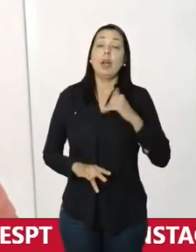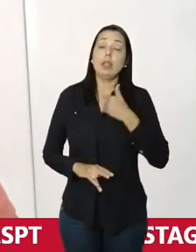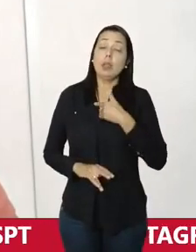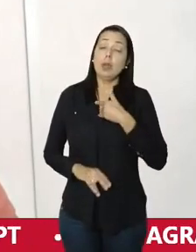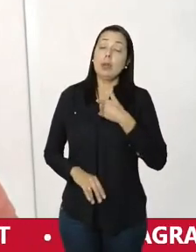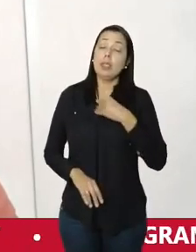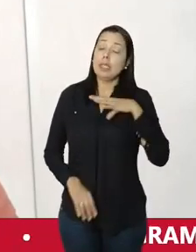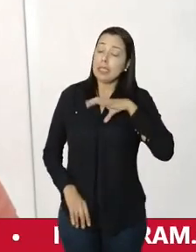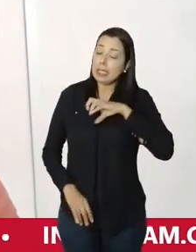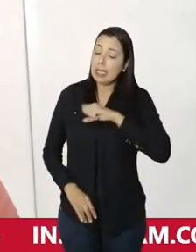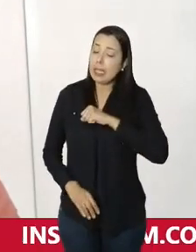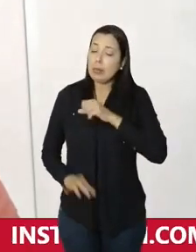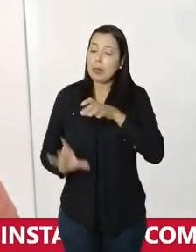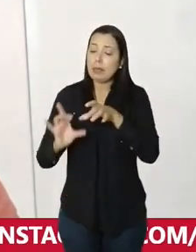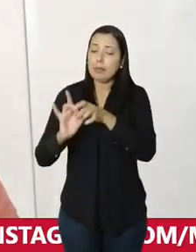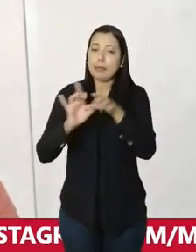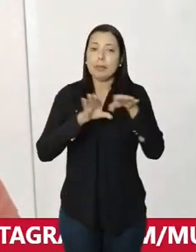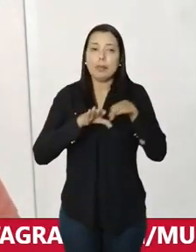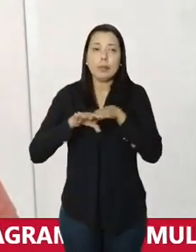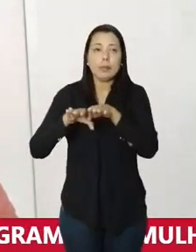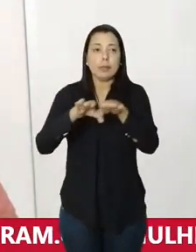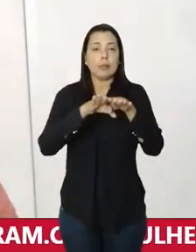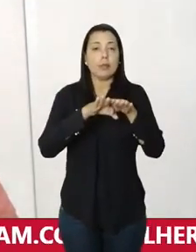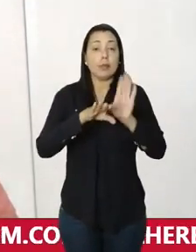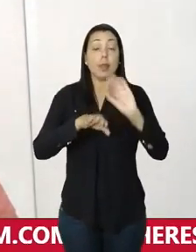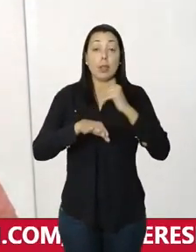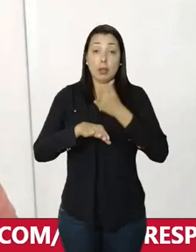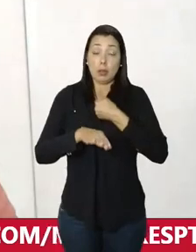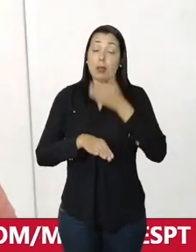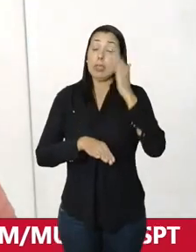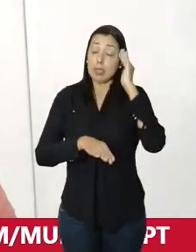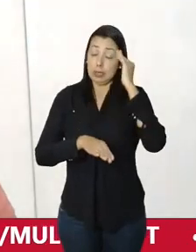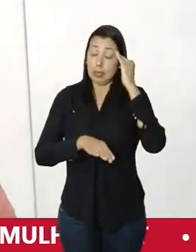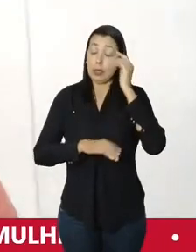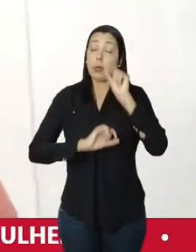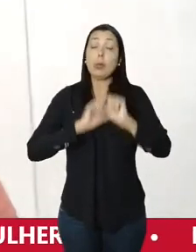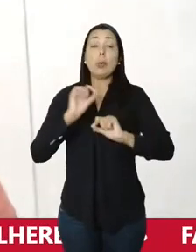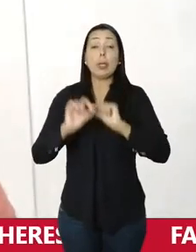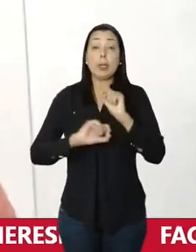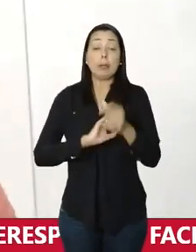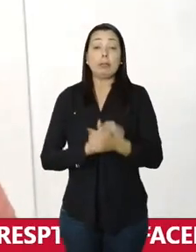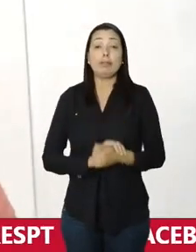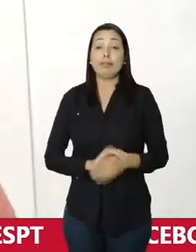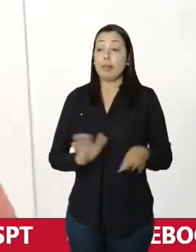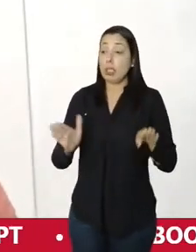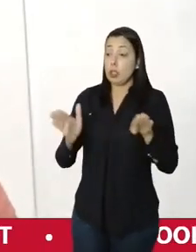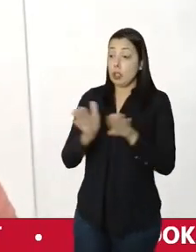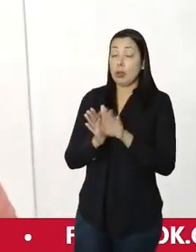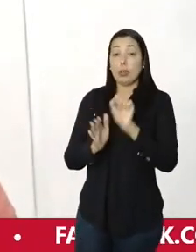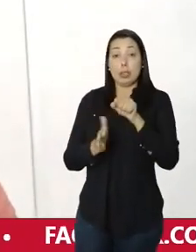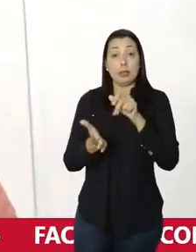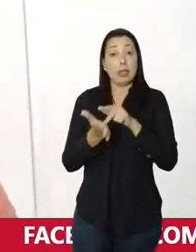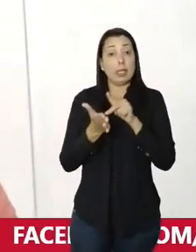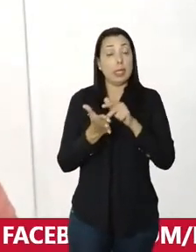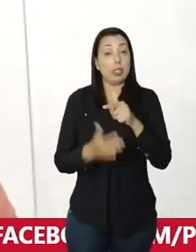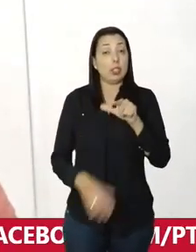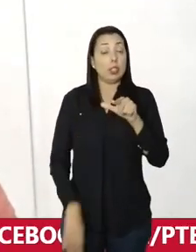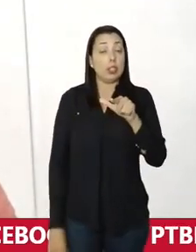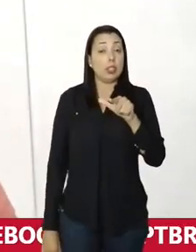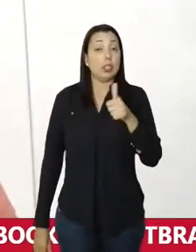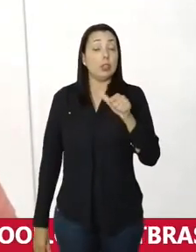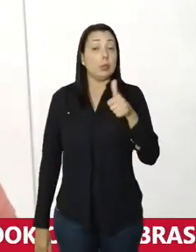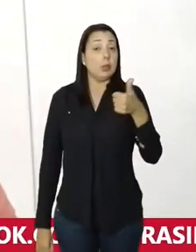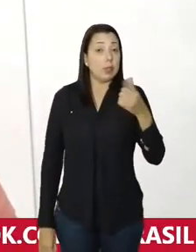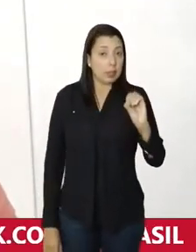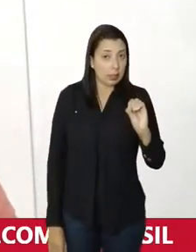a democracia, para nós, está entendendo que chegamos exatamente em